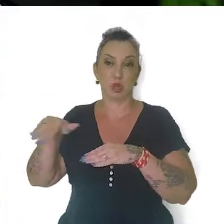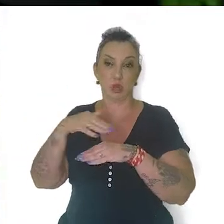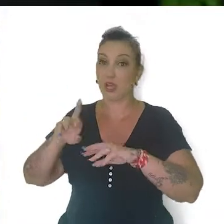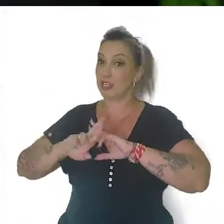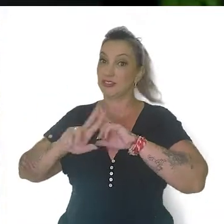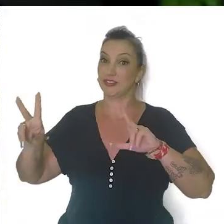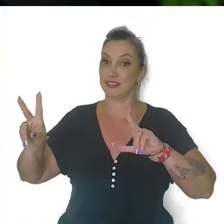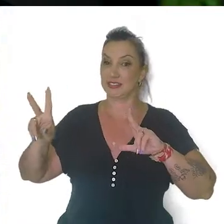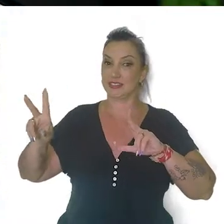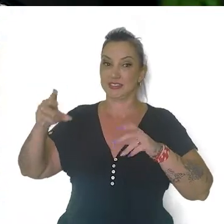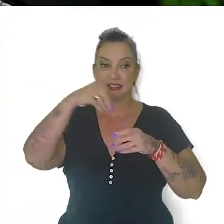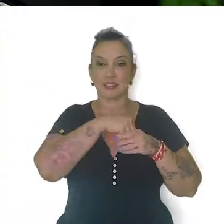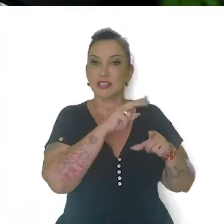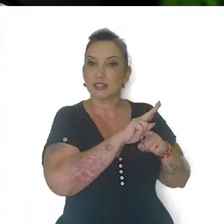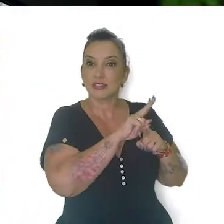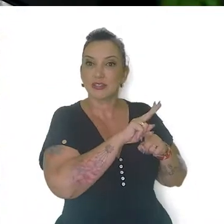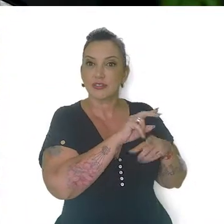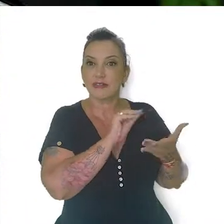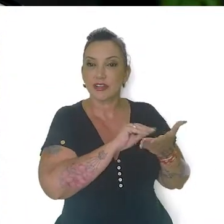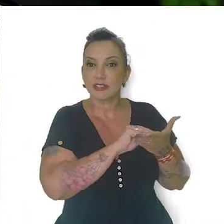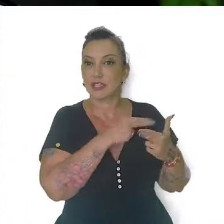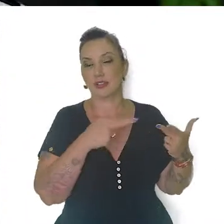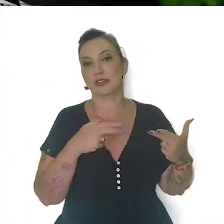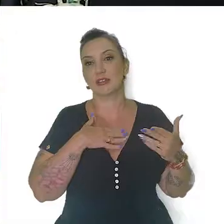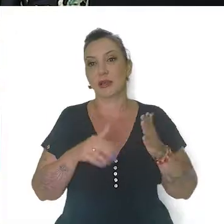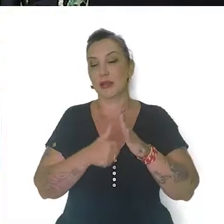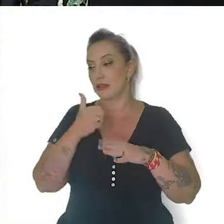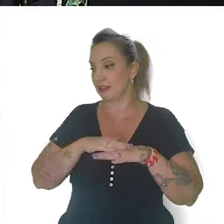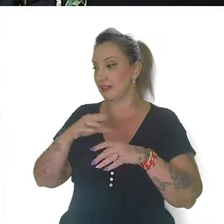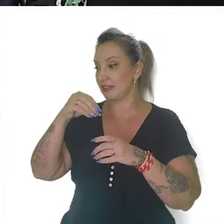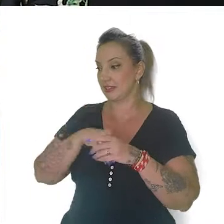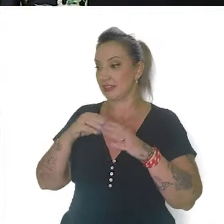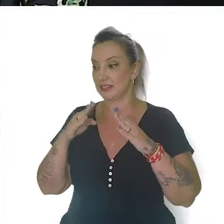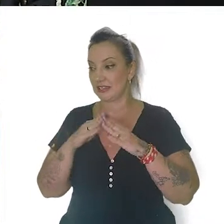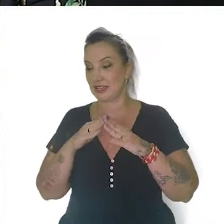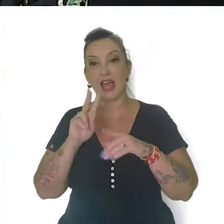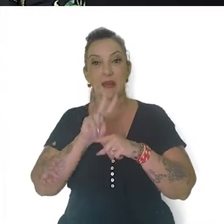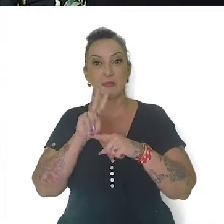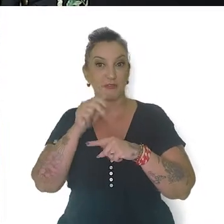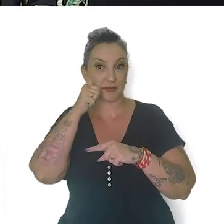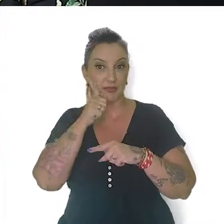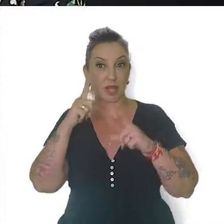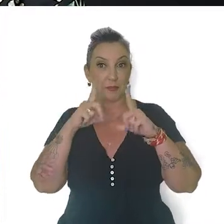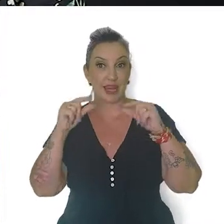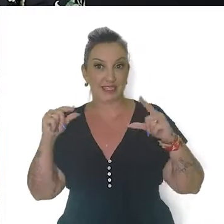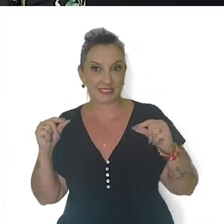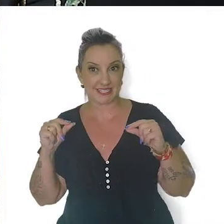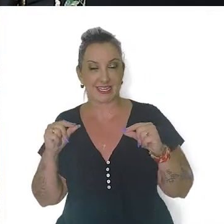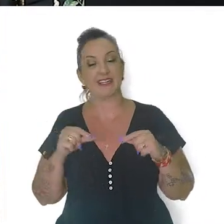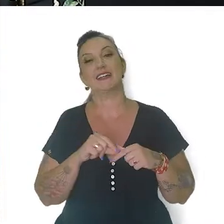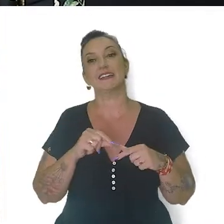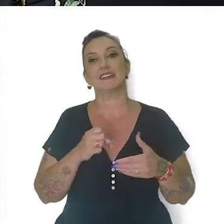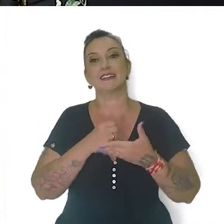o inverso da situação, e você coloca ela dentro de uma casa e eu vi que faltava muita coisa. Então a minha primeira edição foi dentro da Casa Abrigo Feminino em Brasília,